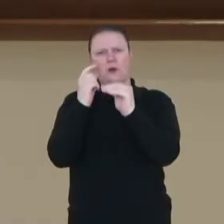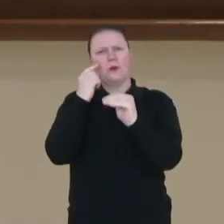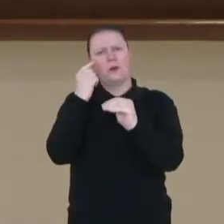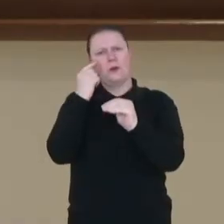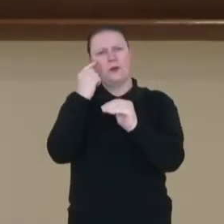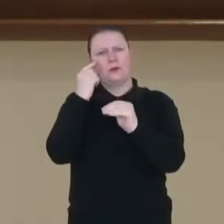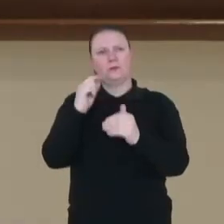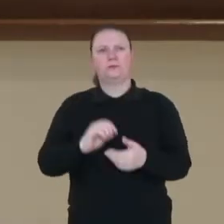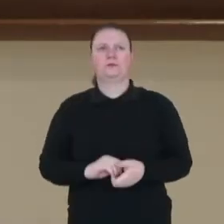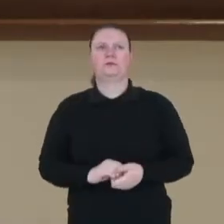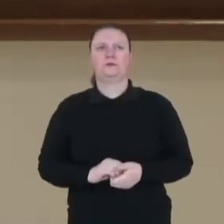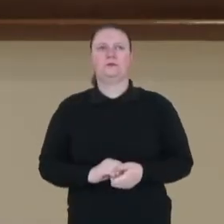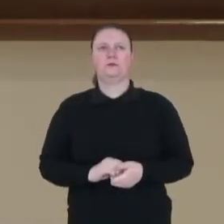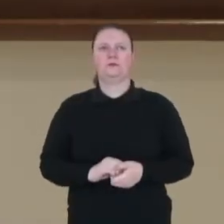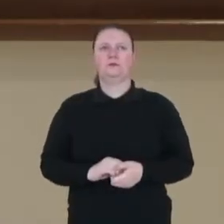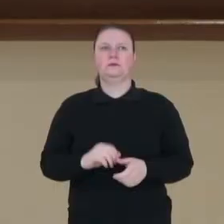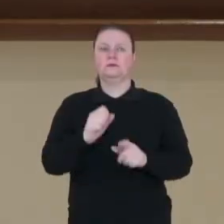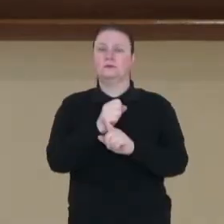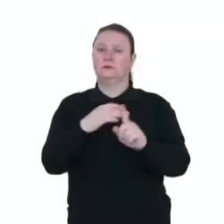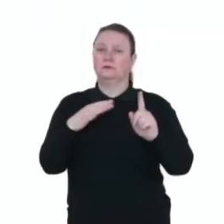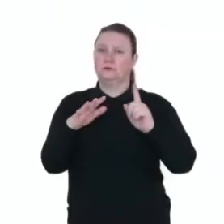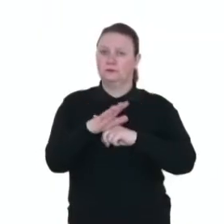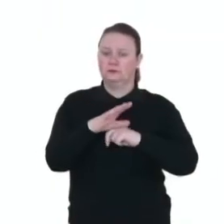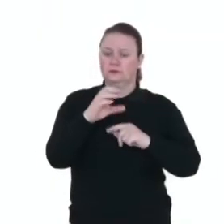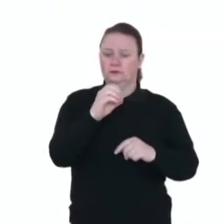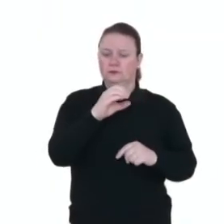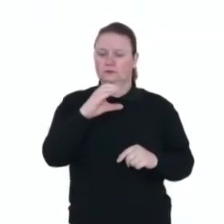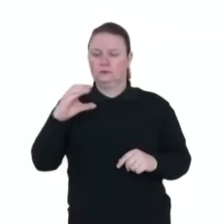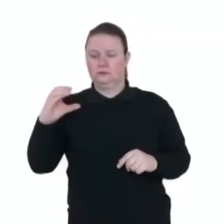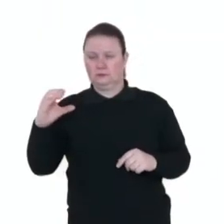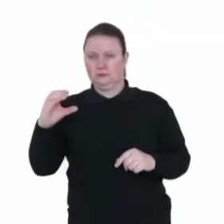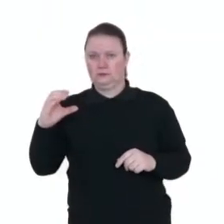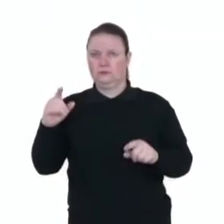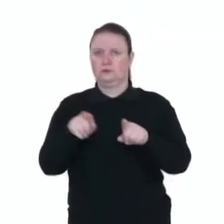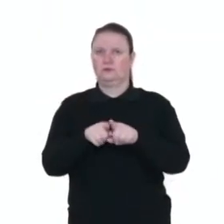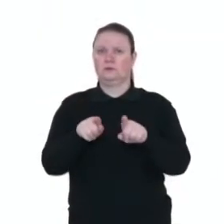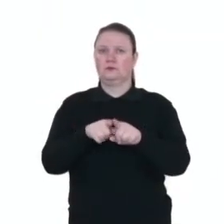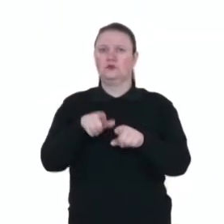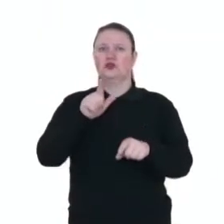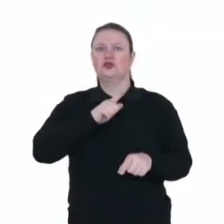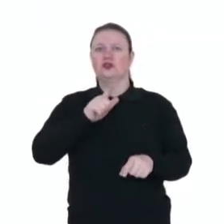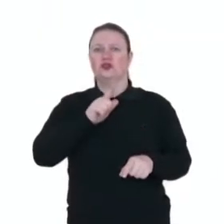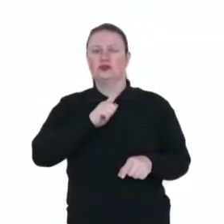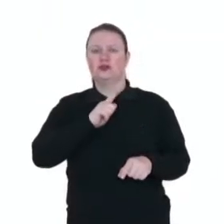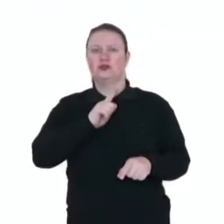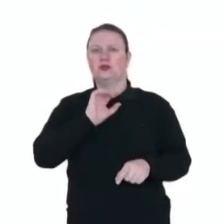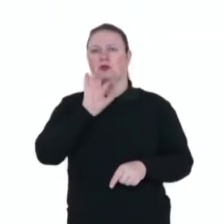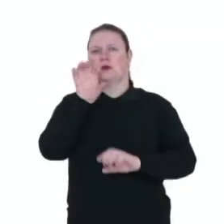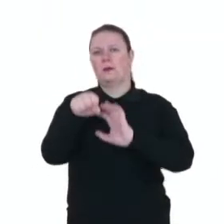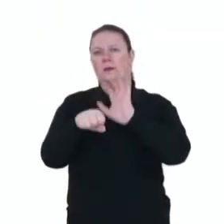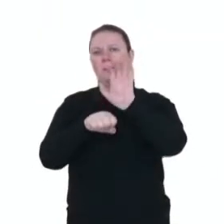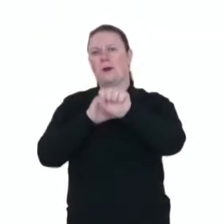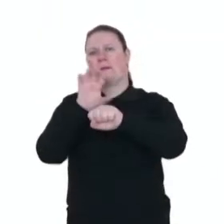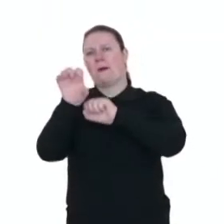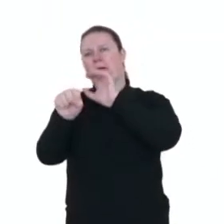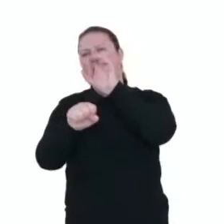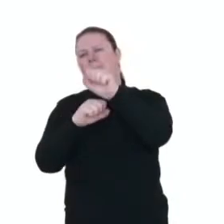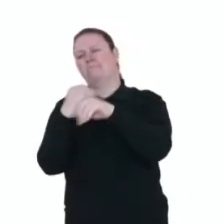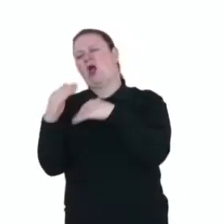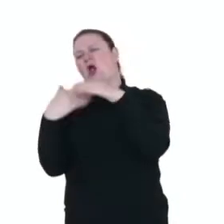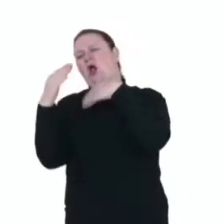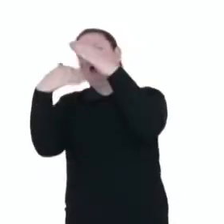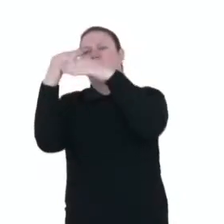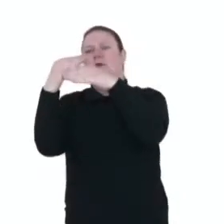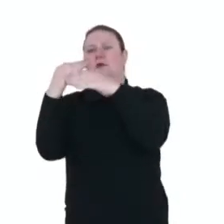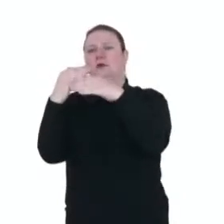escada evolutiva, onde as sociedades brancas ocidentais teriam alcançado o topo da evolução